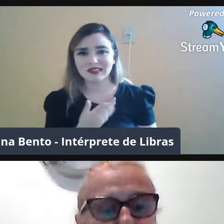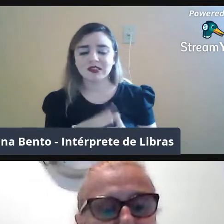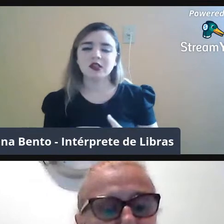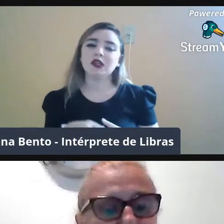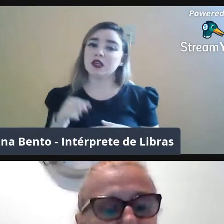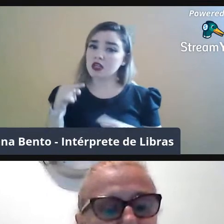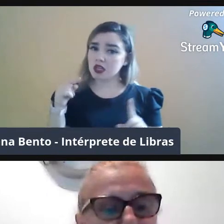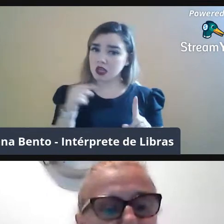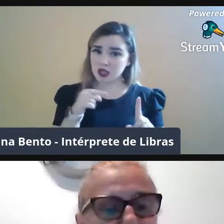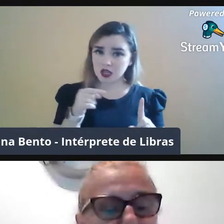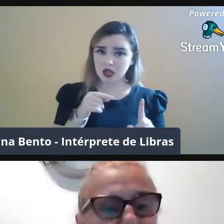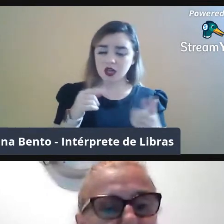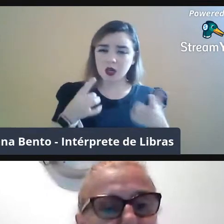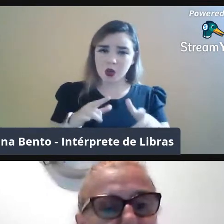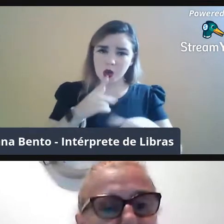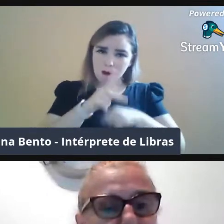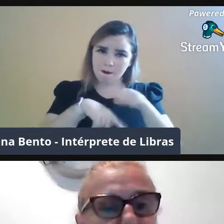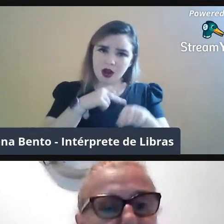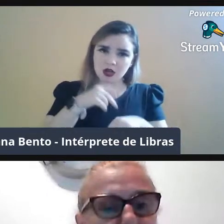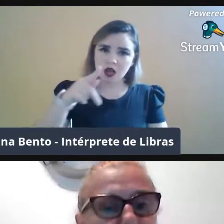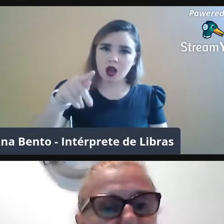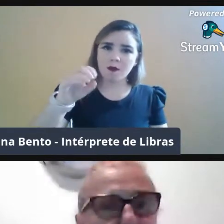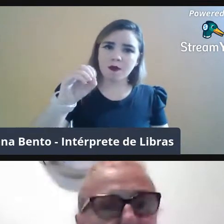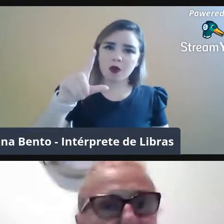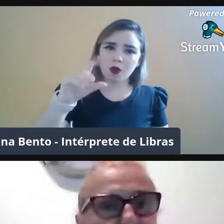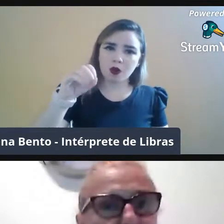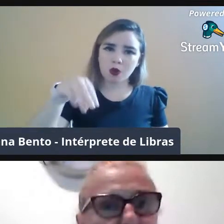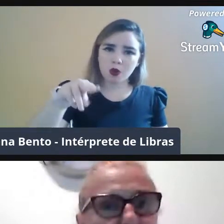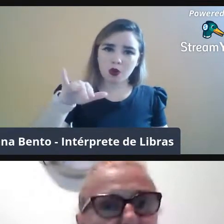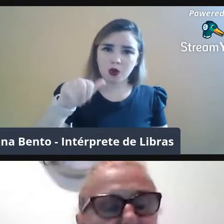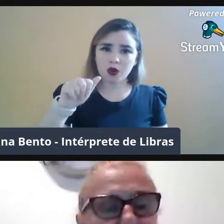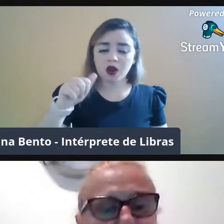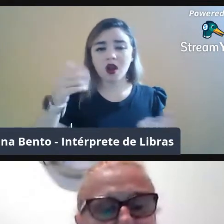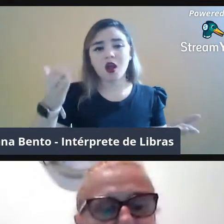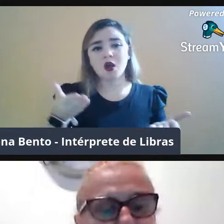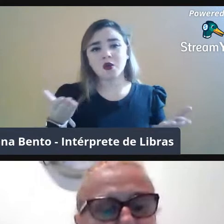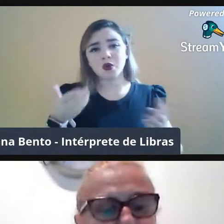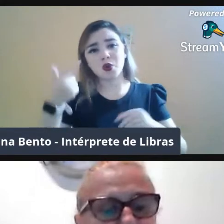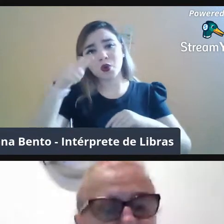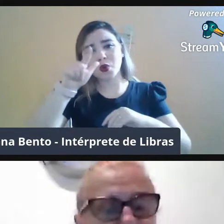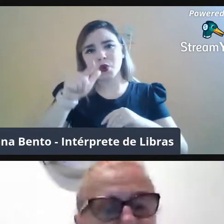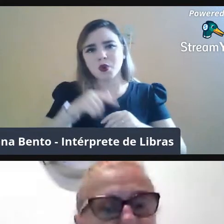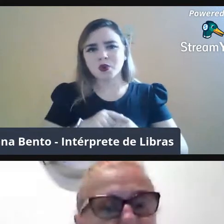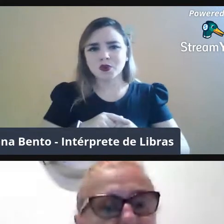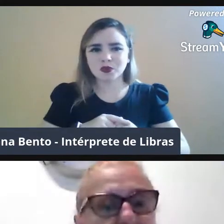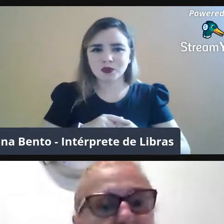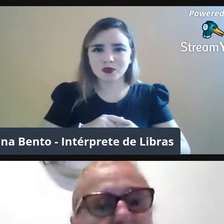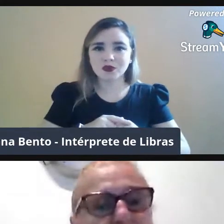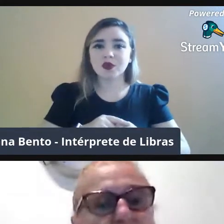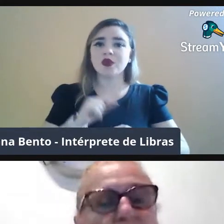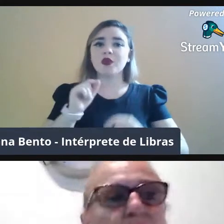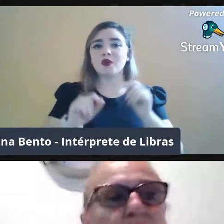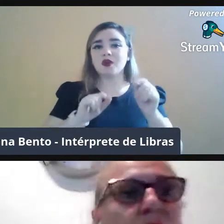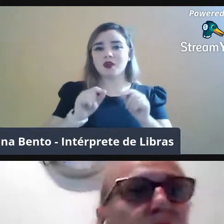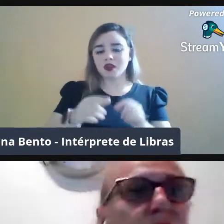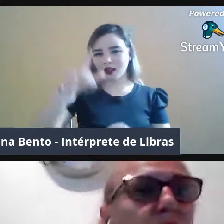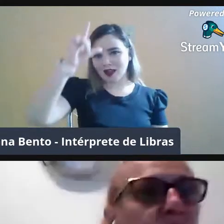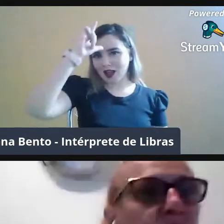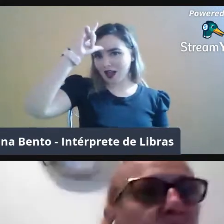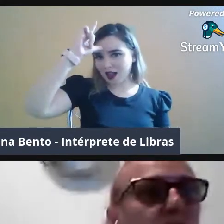era polonês, né? Agora eu vou falar de um artista que é alemão, Joseph